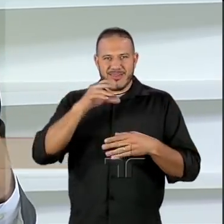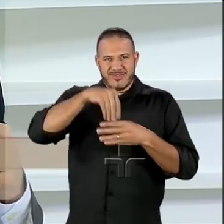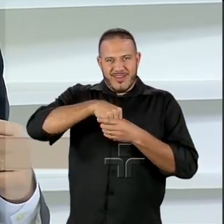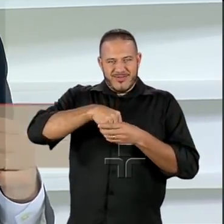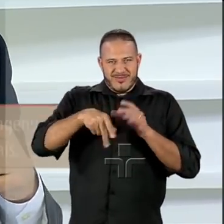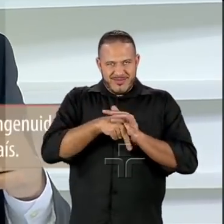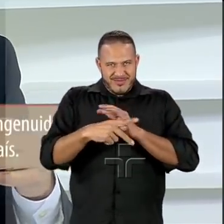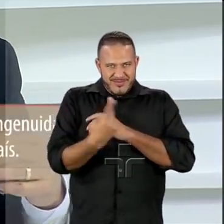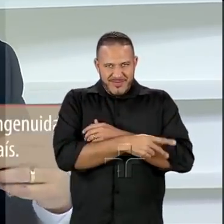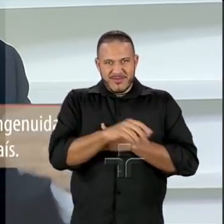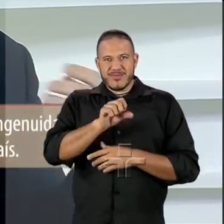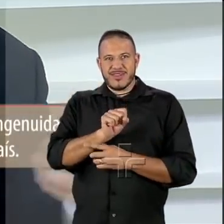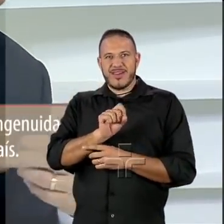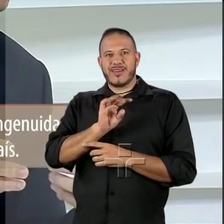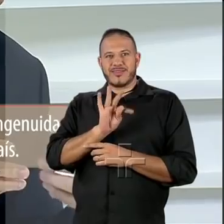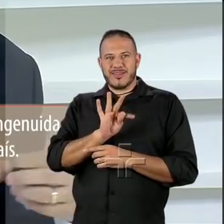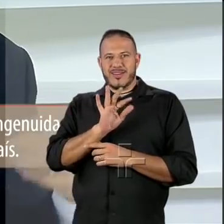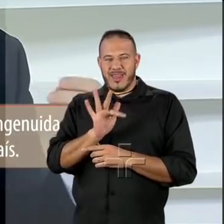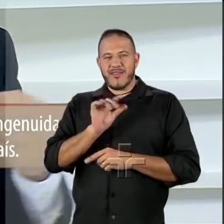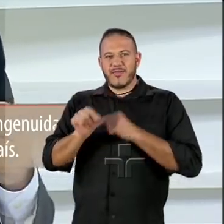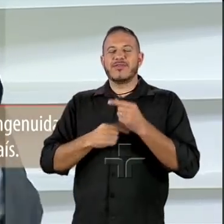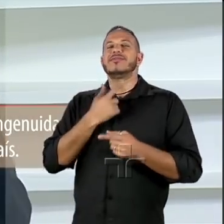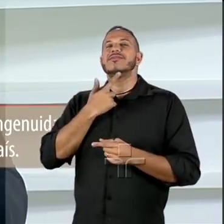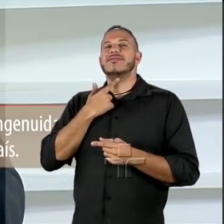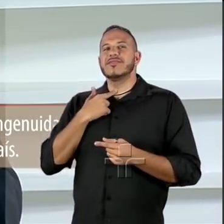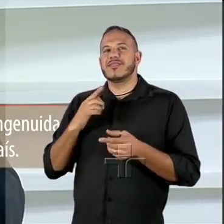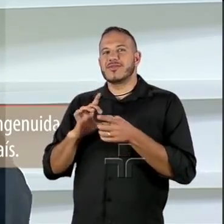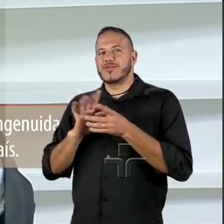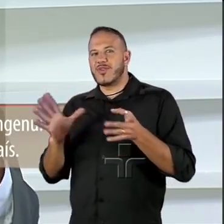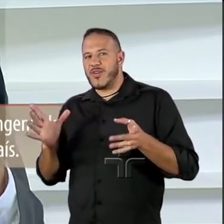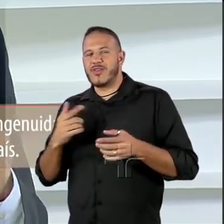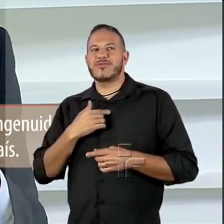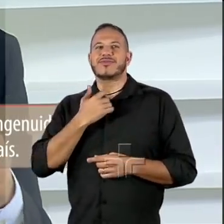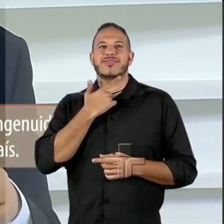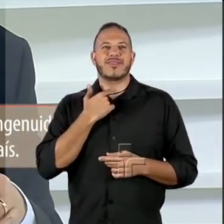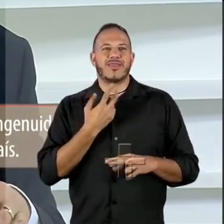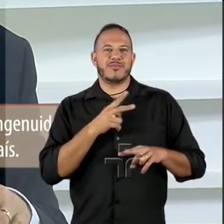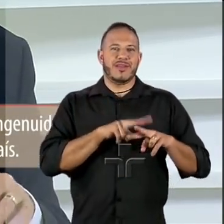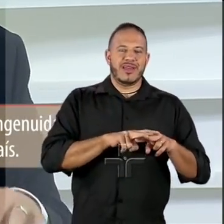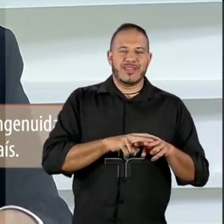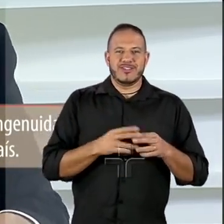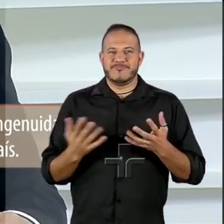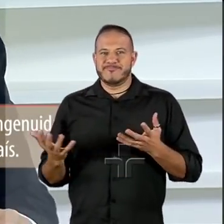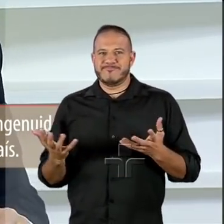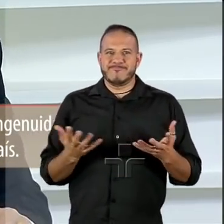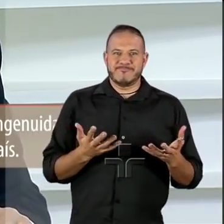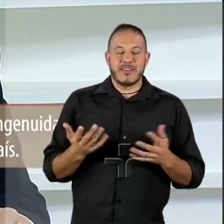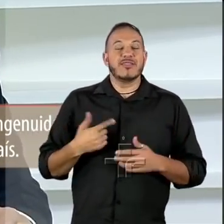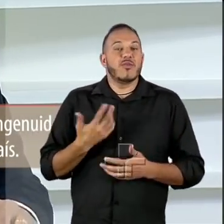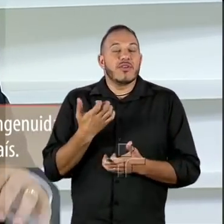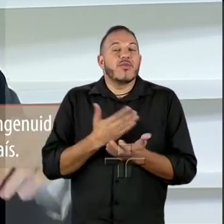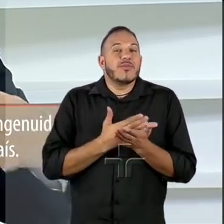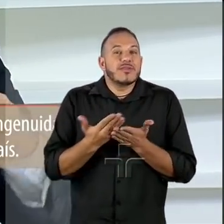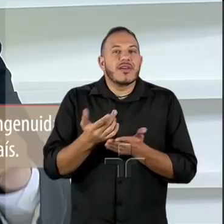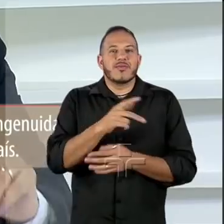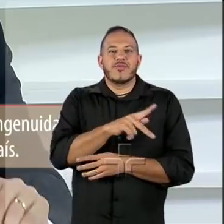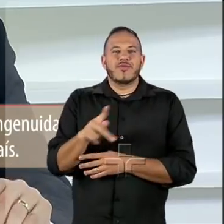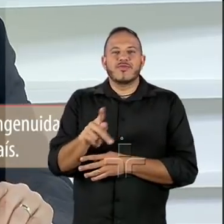STF entre os que desejam que solte e os que desejam que prenda. Então, gostaria de começar com o professor